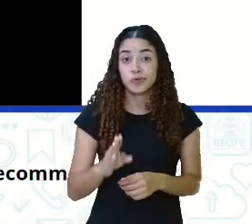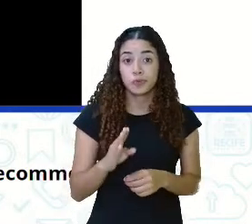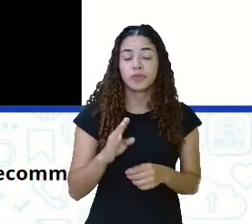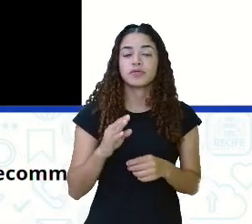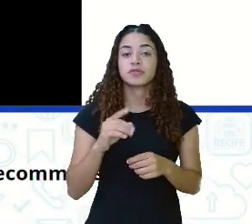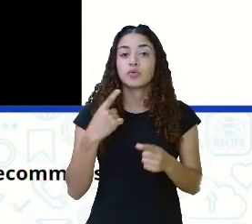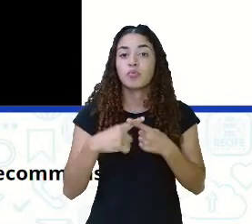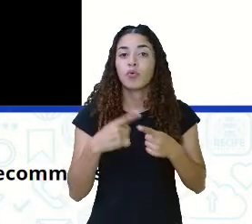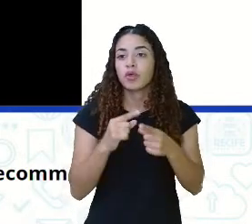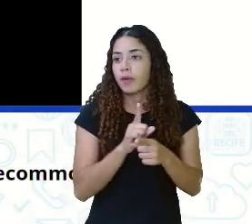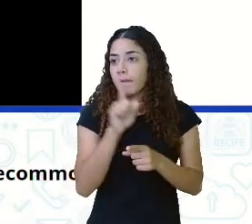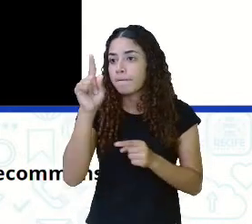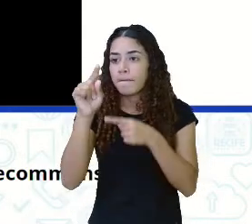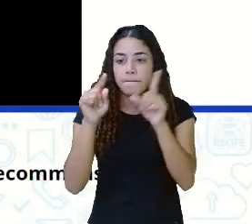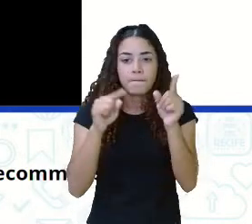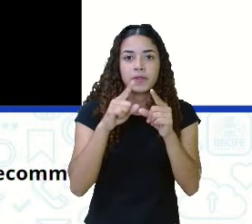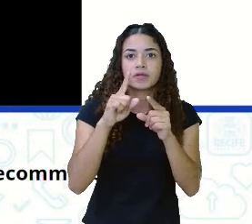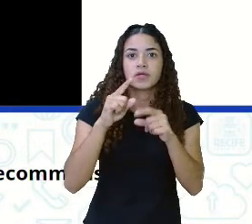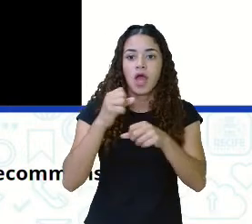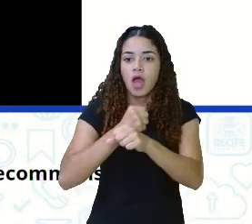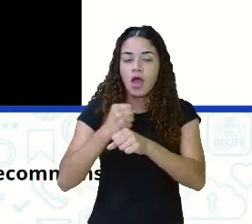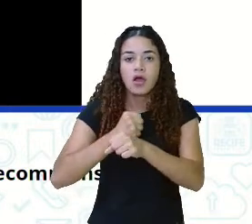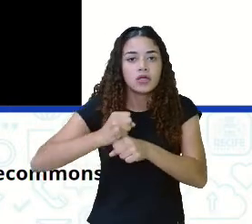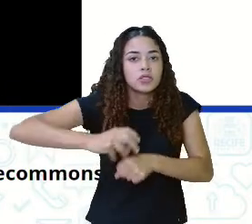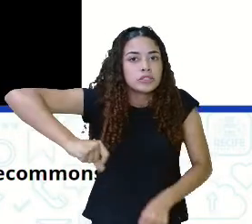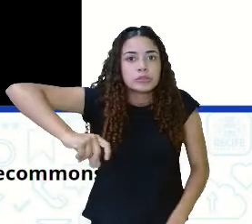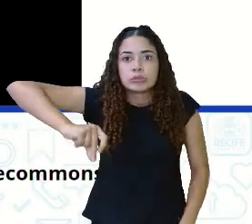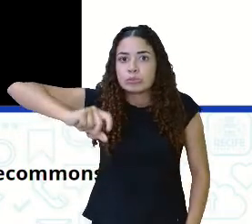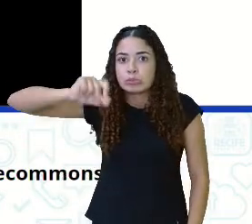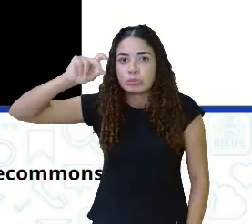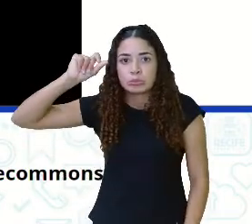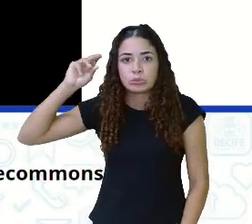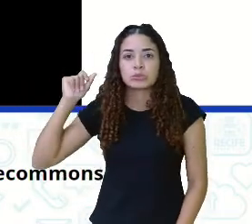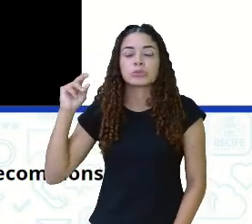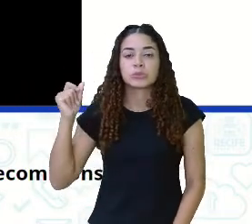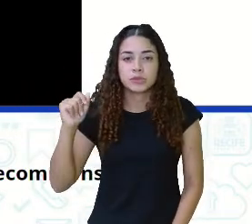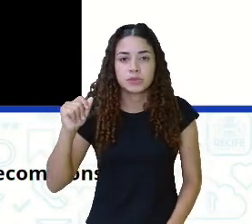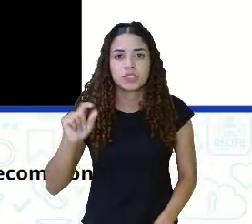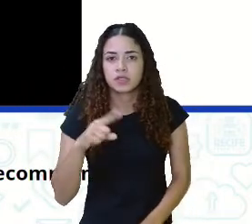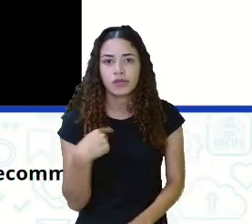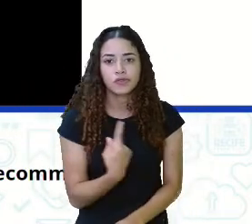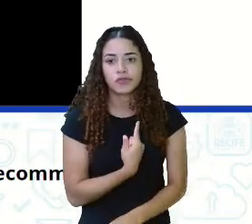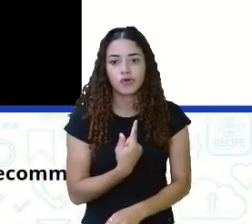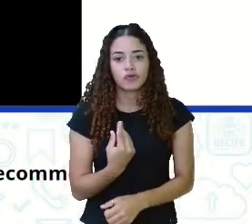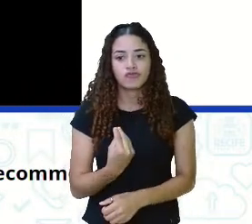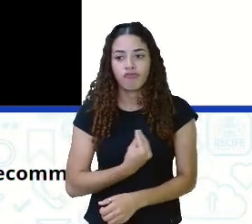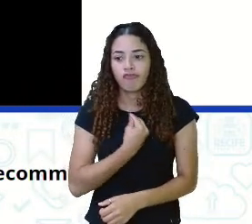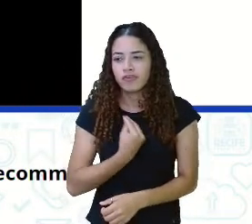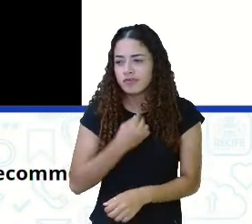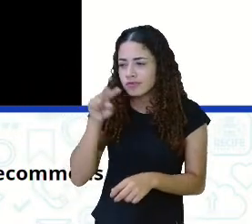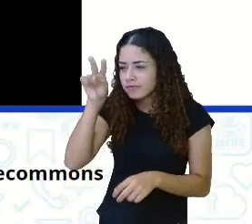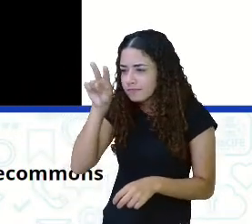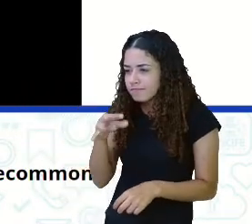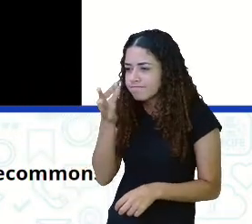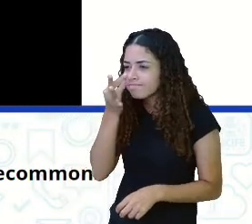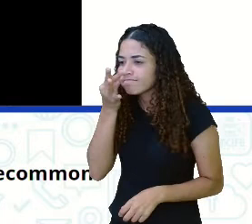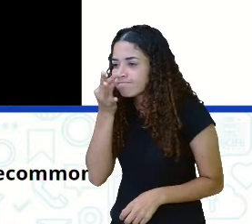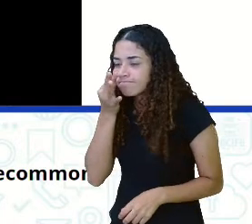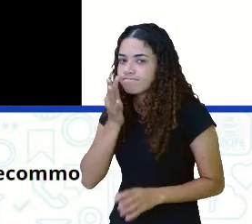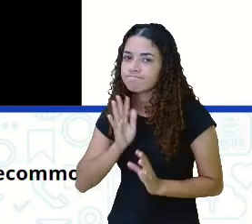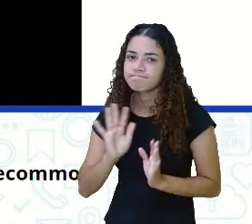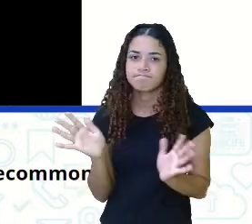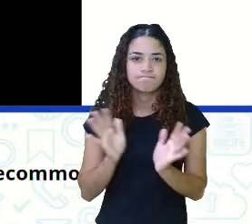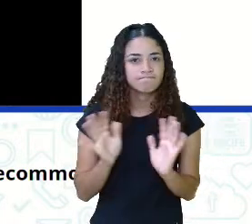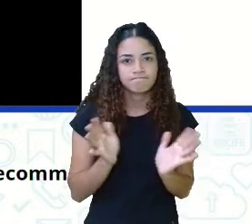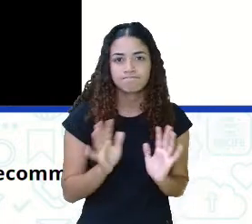dessa árvore se ramificou há centenas de milhões ou bilhões de anos atrás, e nenhum de nós estava por perto para observar isso acontecer.